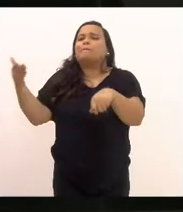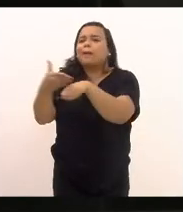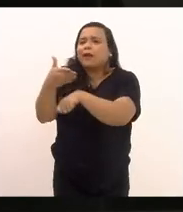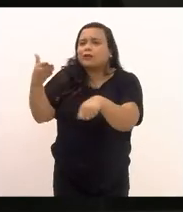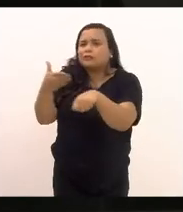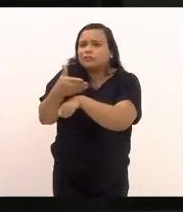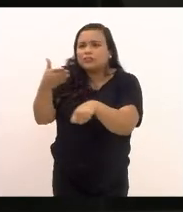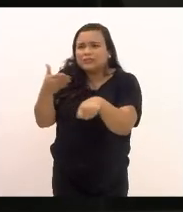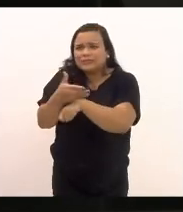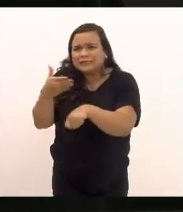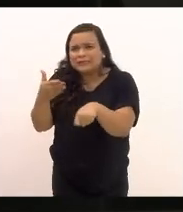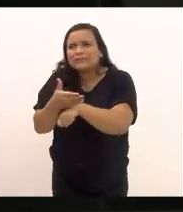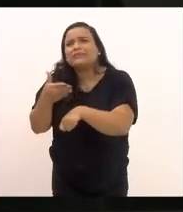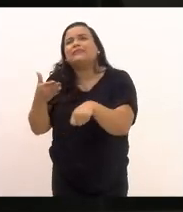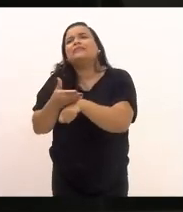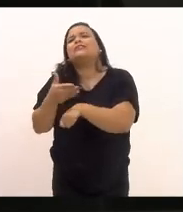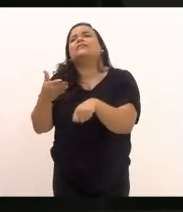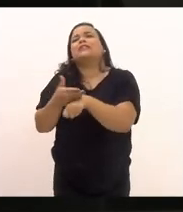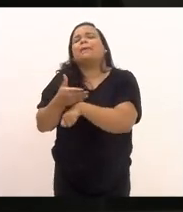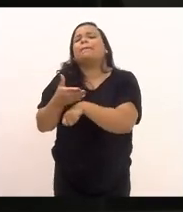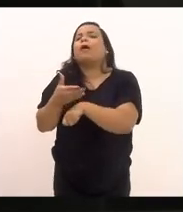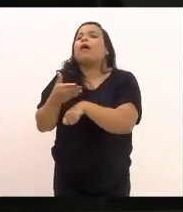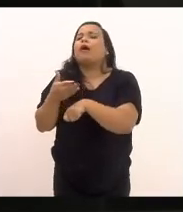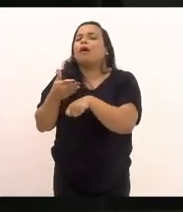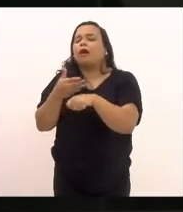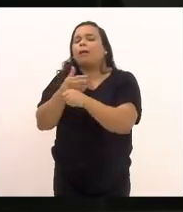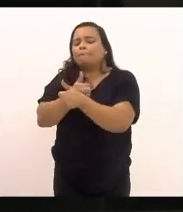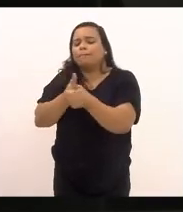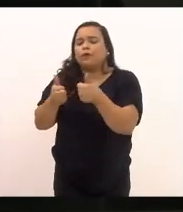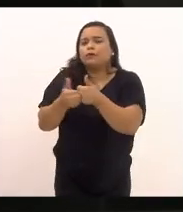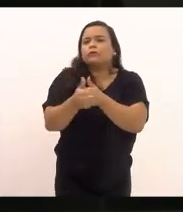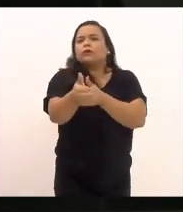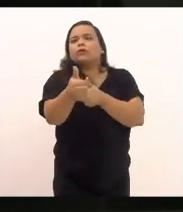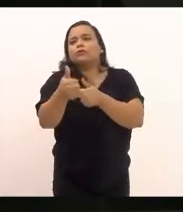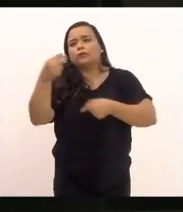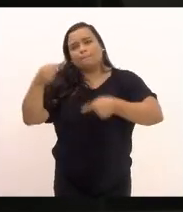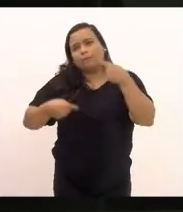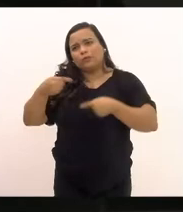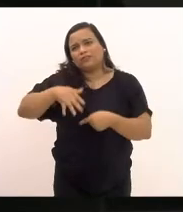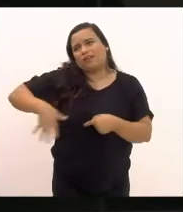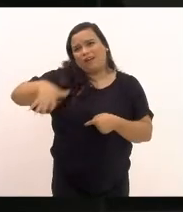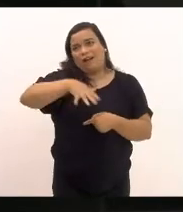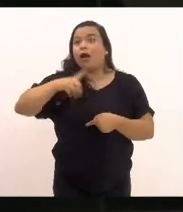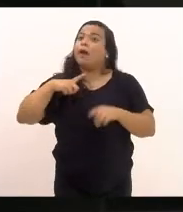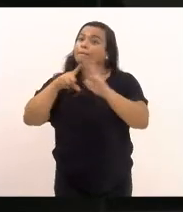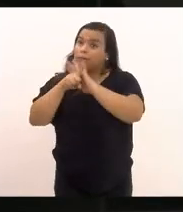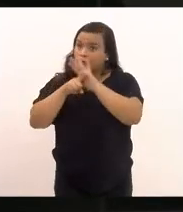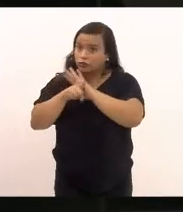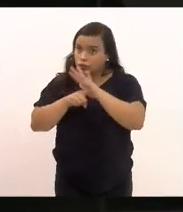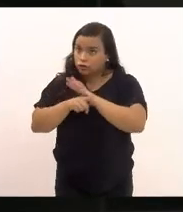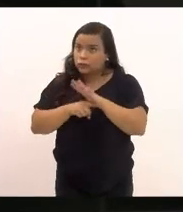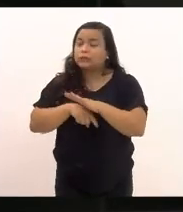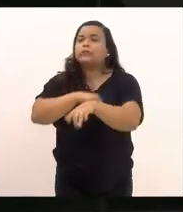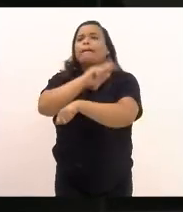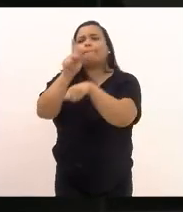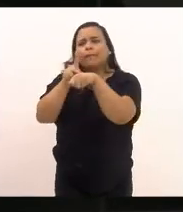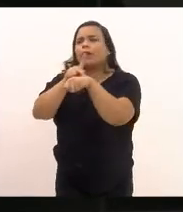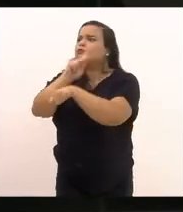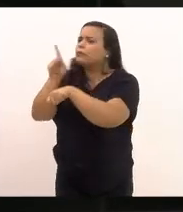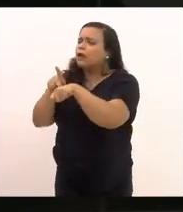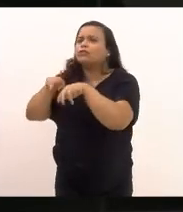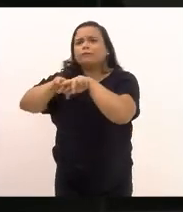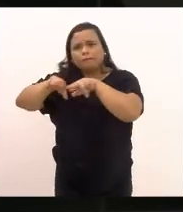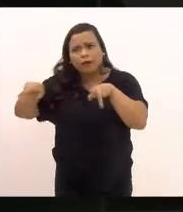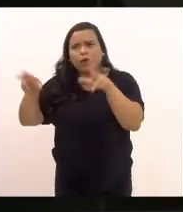participação, mas, sobretudo, o protagonismo na política. Há uma pesquisa feita com países que